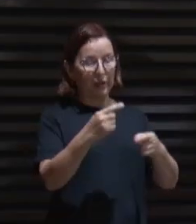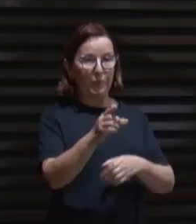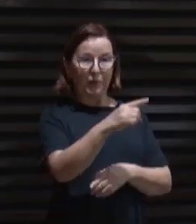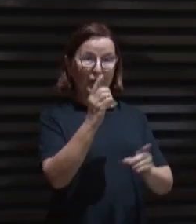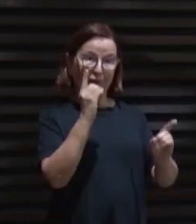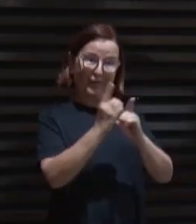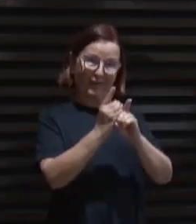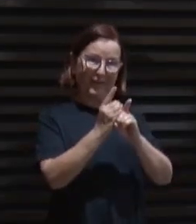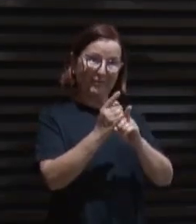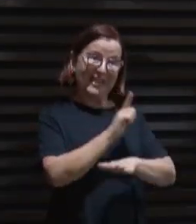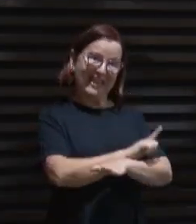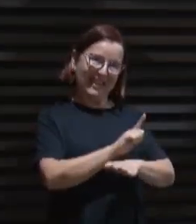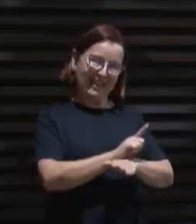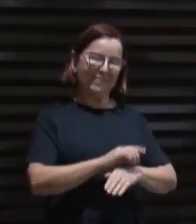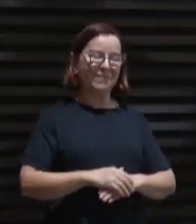Galileia. Versículo seguinte.